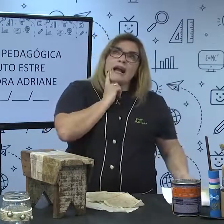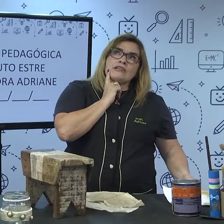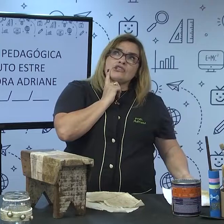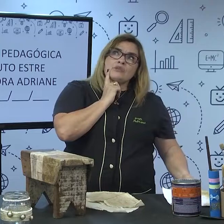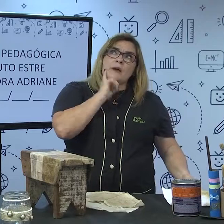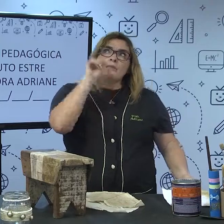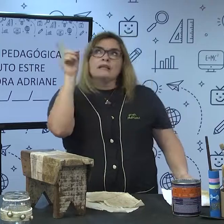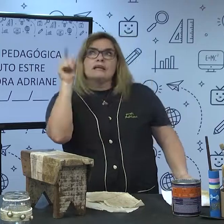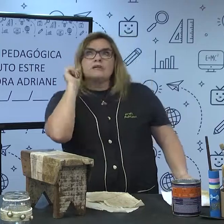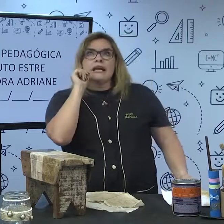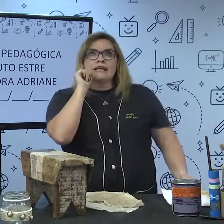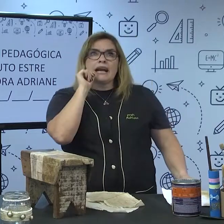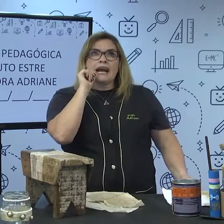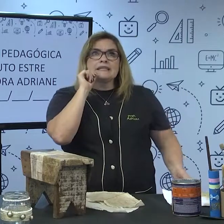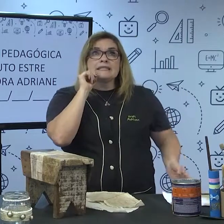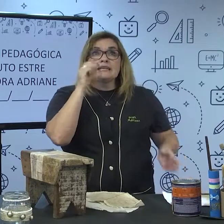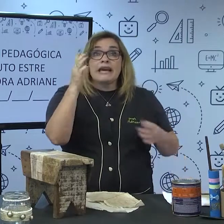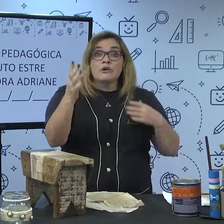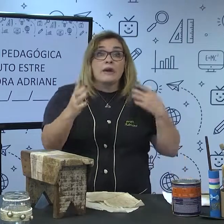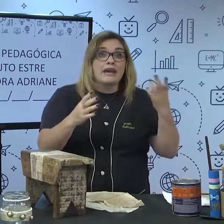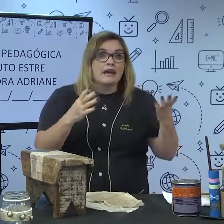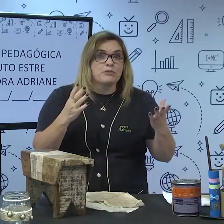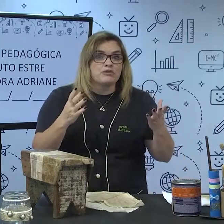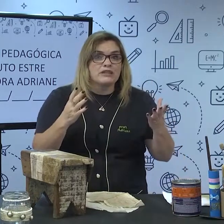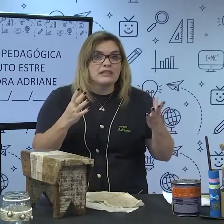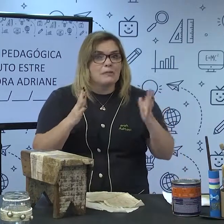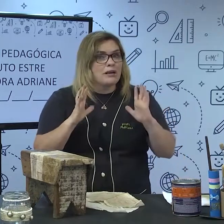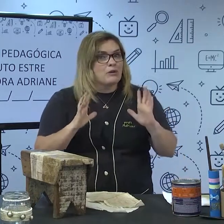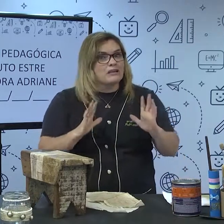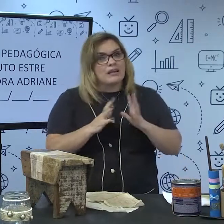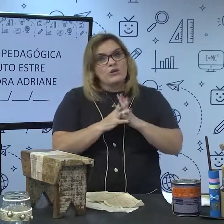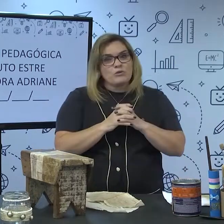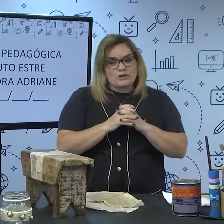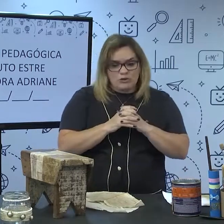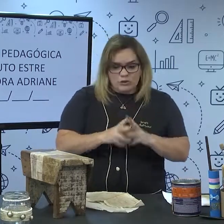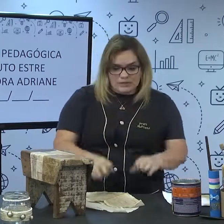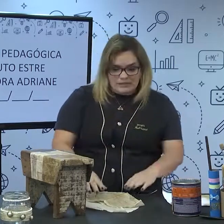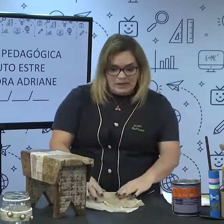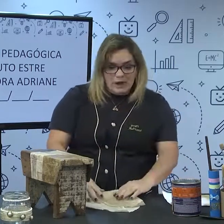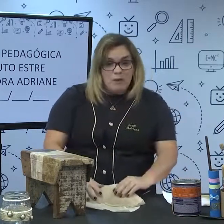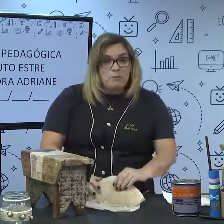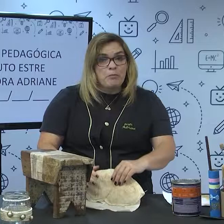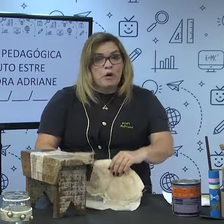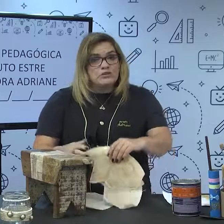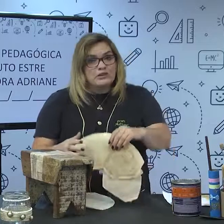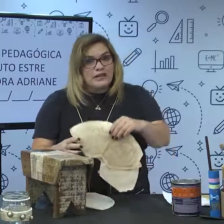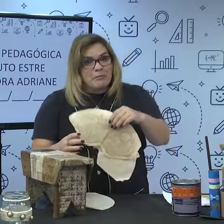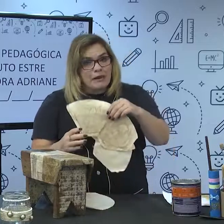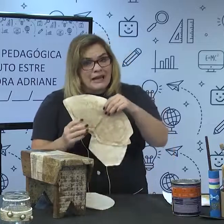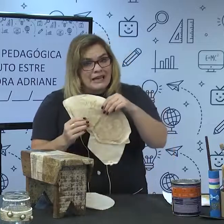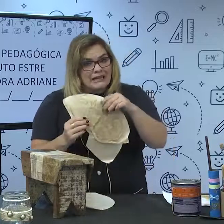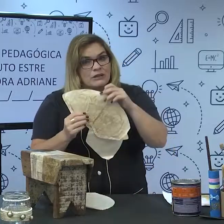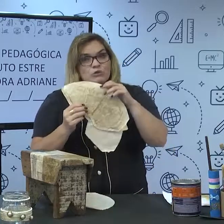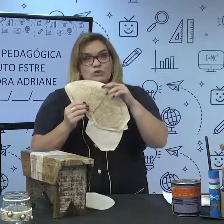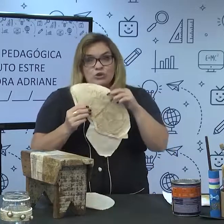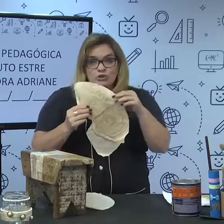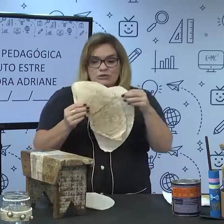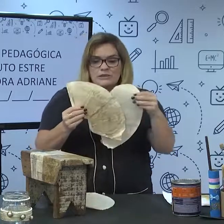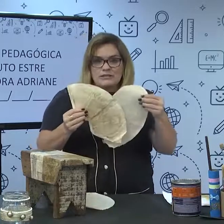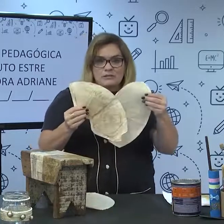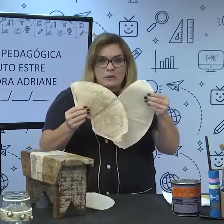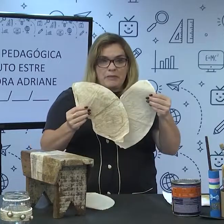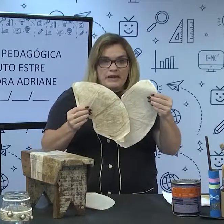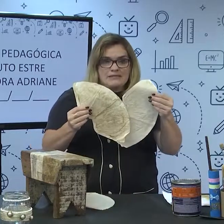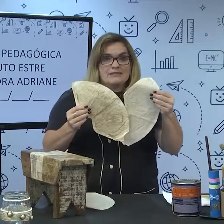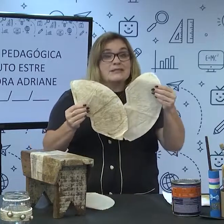tenho uma caixa de papelão lá em casa e quero reaproveitar para guardar algumas coisas. Posso encapar ela com